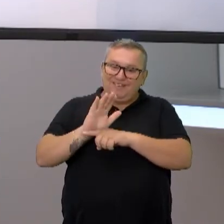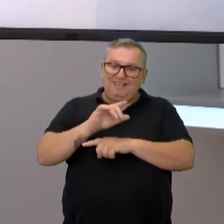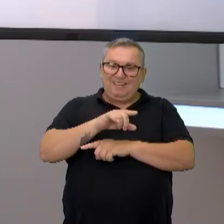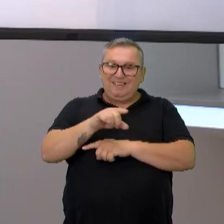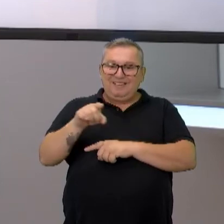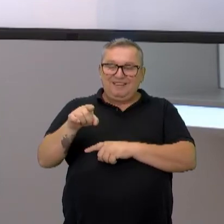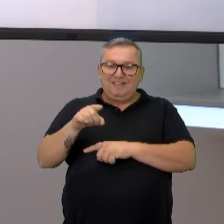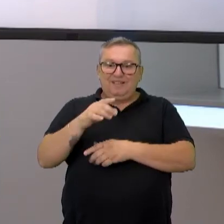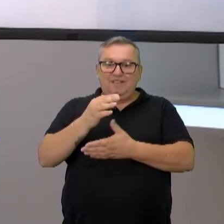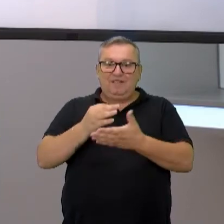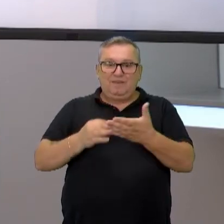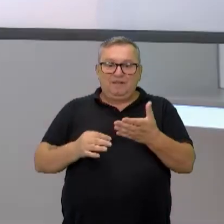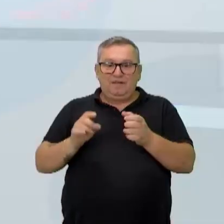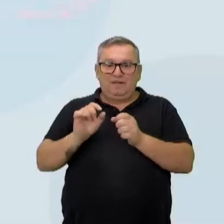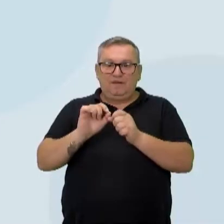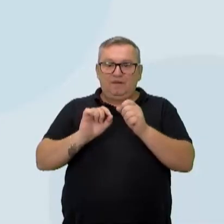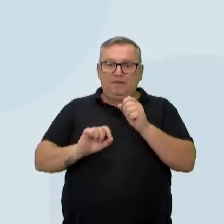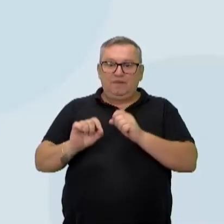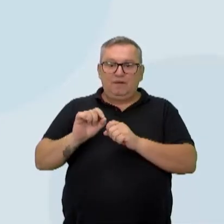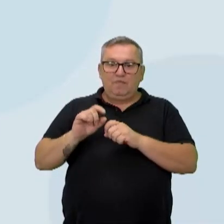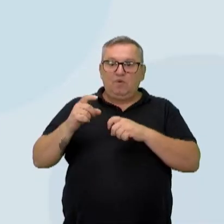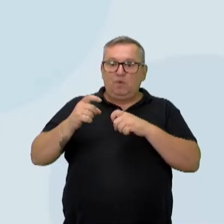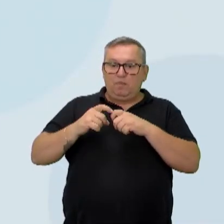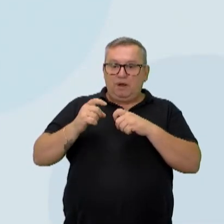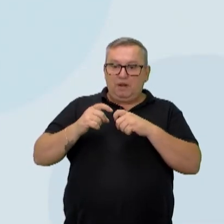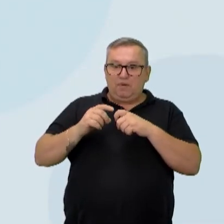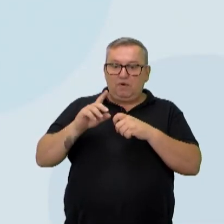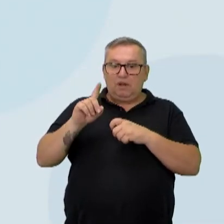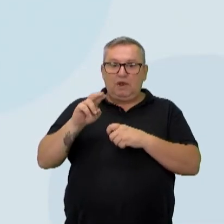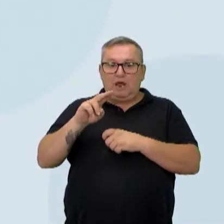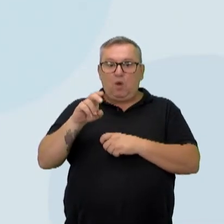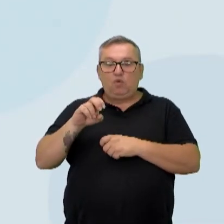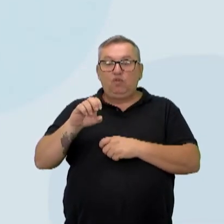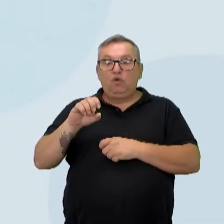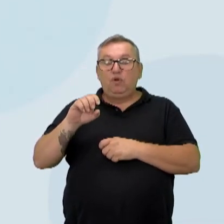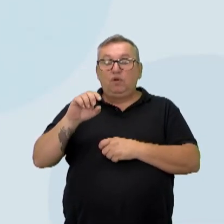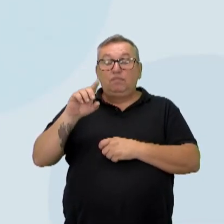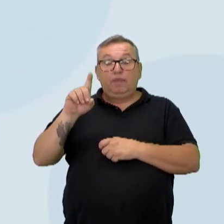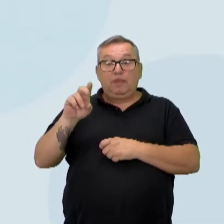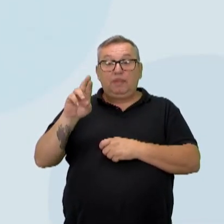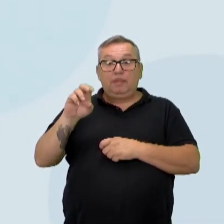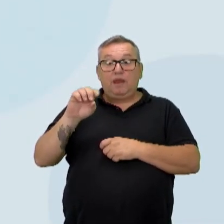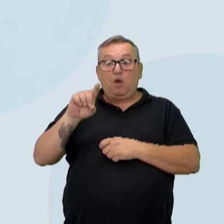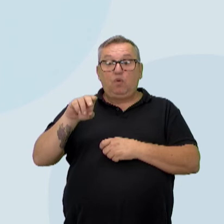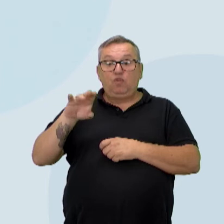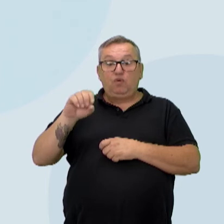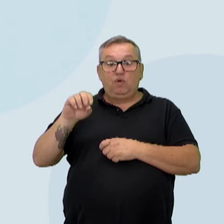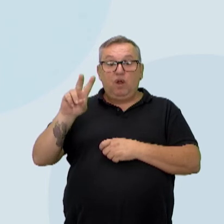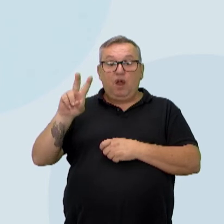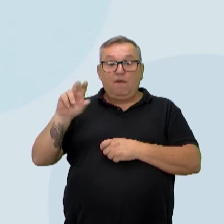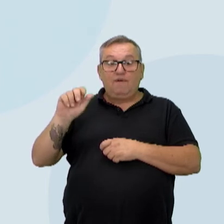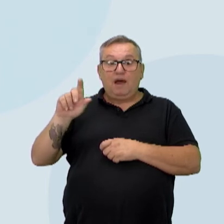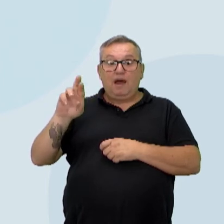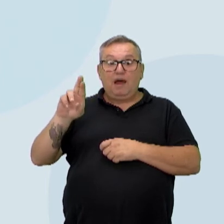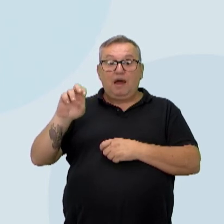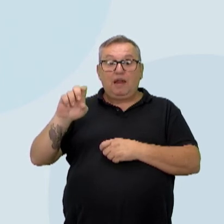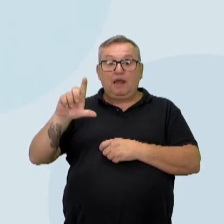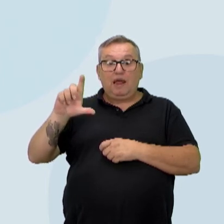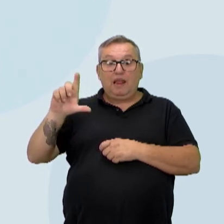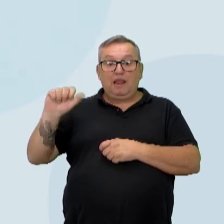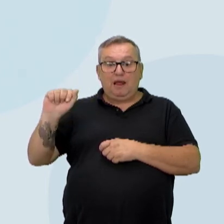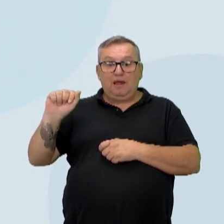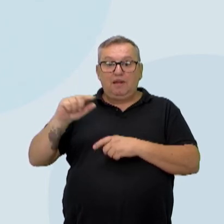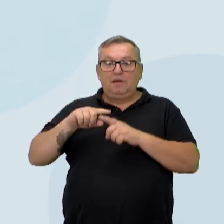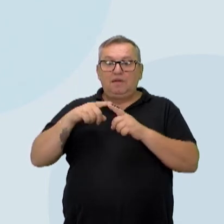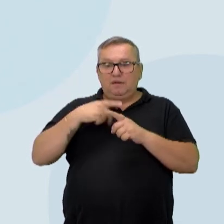O texto é produzido por um médico, olha, o doutor Drauzio Varela. Nele há um posicionamento claro de que o excesso de